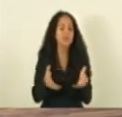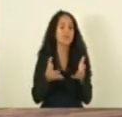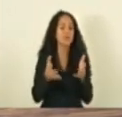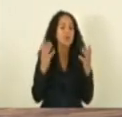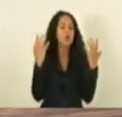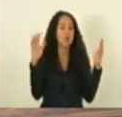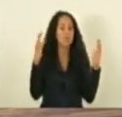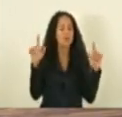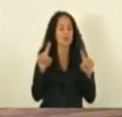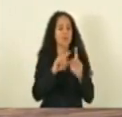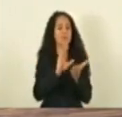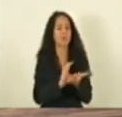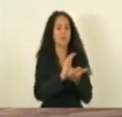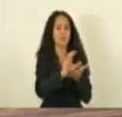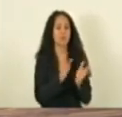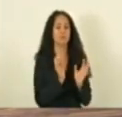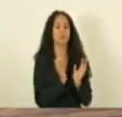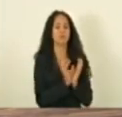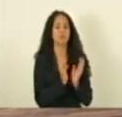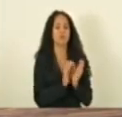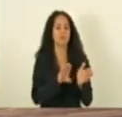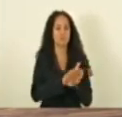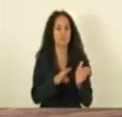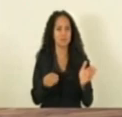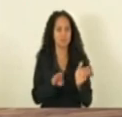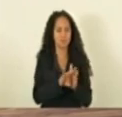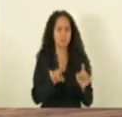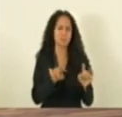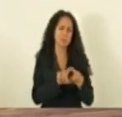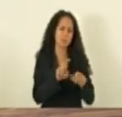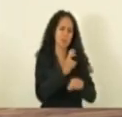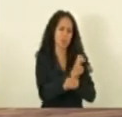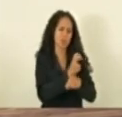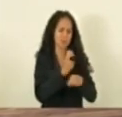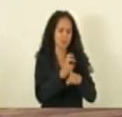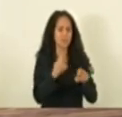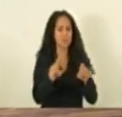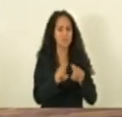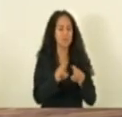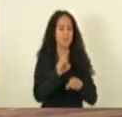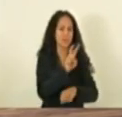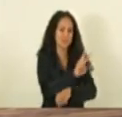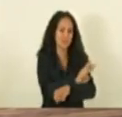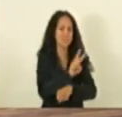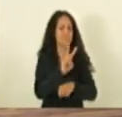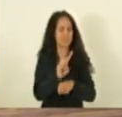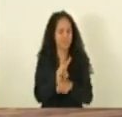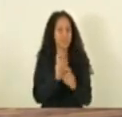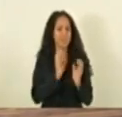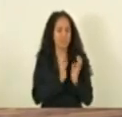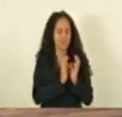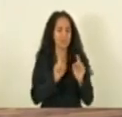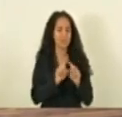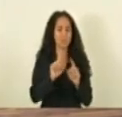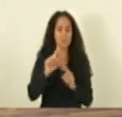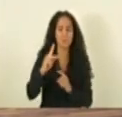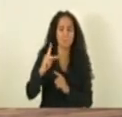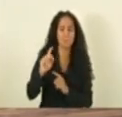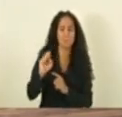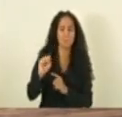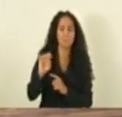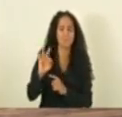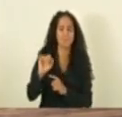recursos na APAE de São Mateus, na APAE de Nova Venécia, na APAE de Vila Valério, na Pestalozzi de